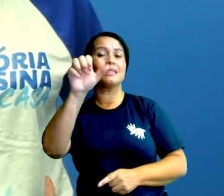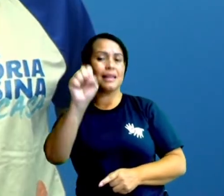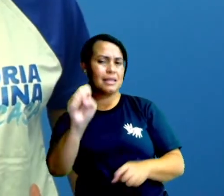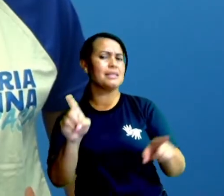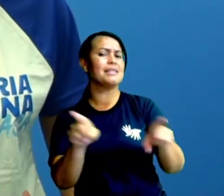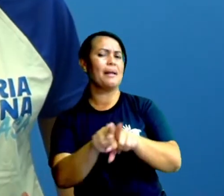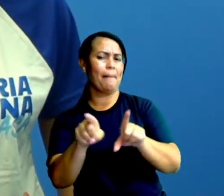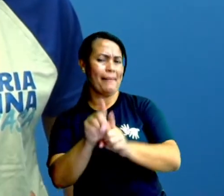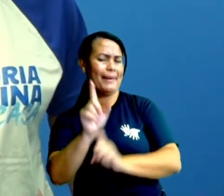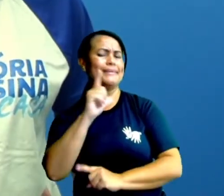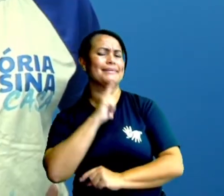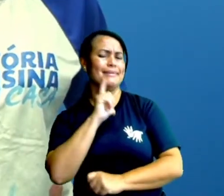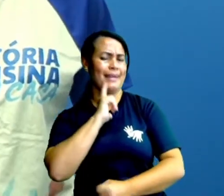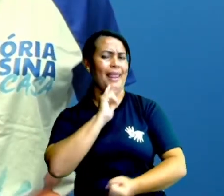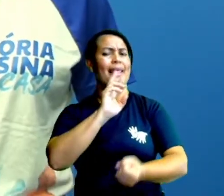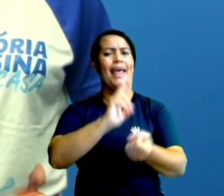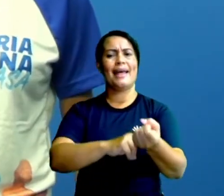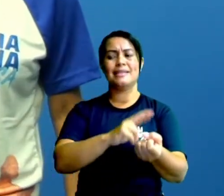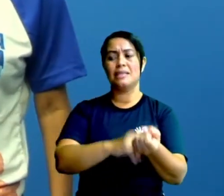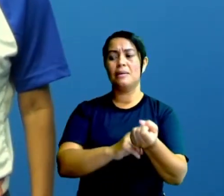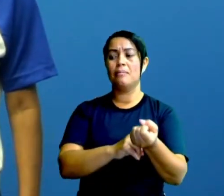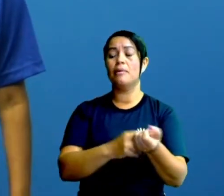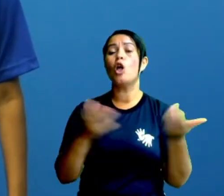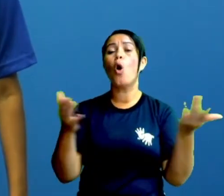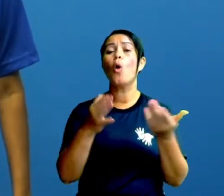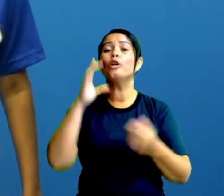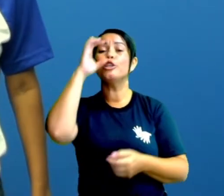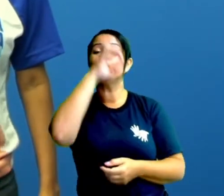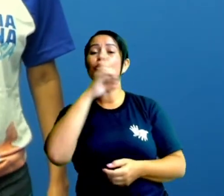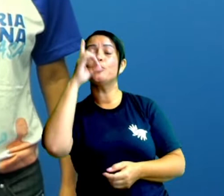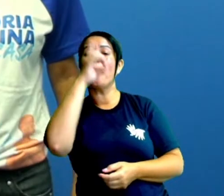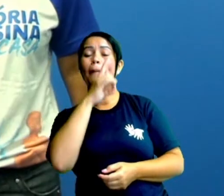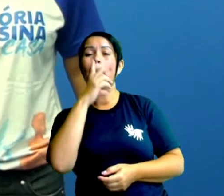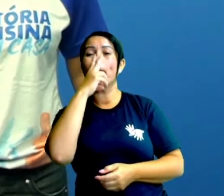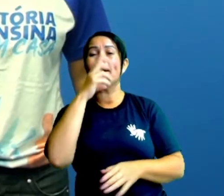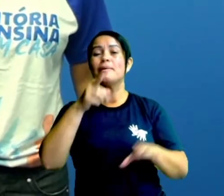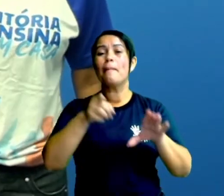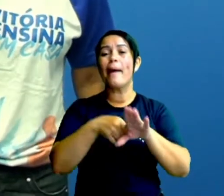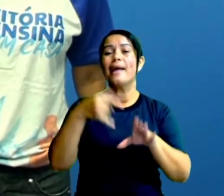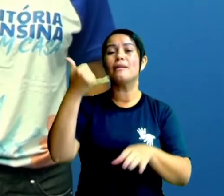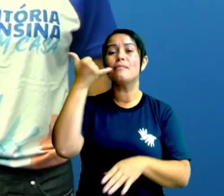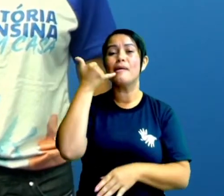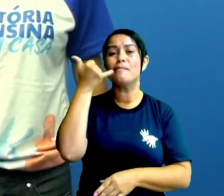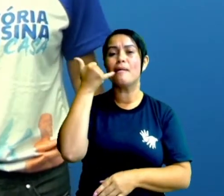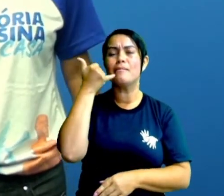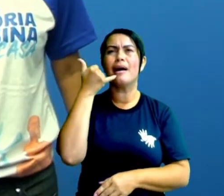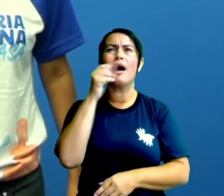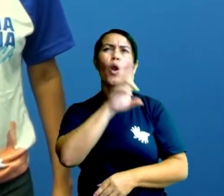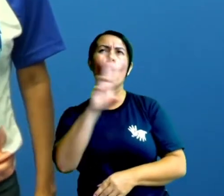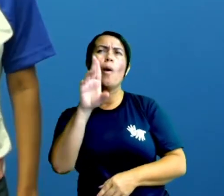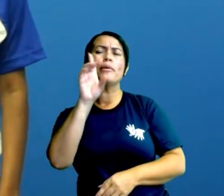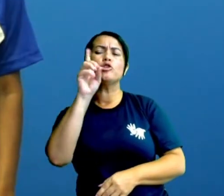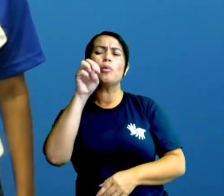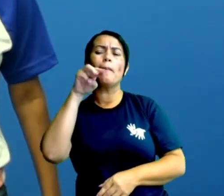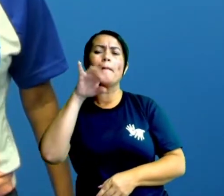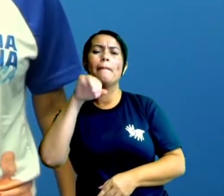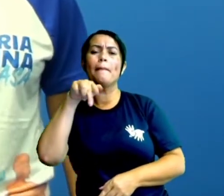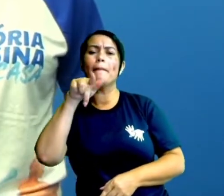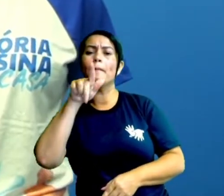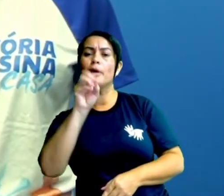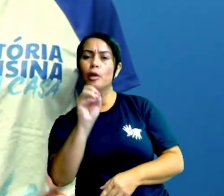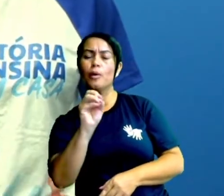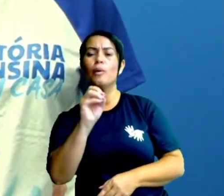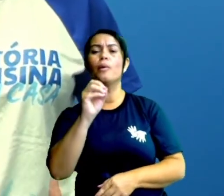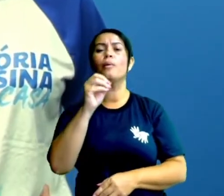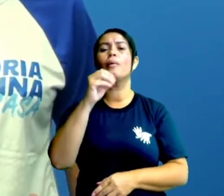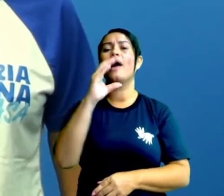também tem a Simas hoje é domingo pede cachimbo domingo cachimbo né então